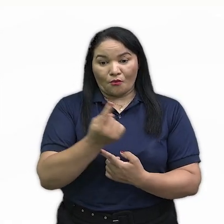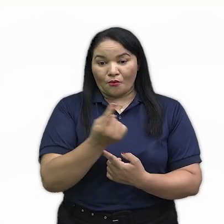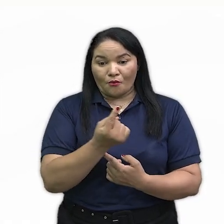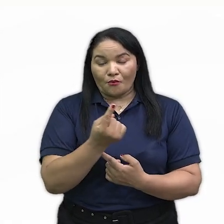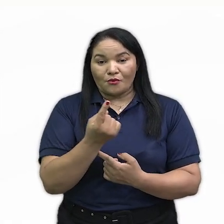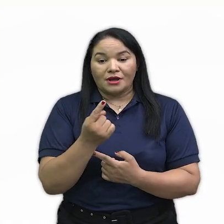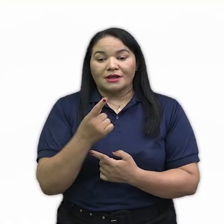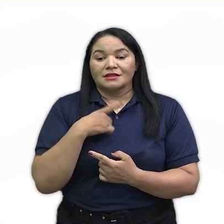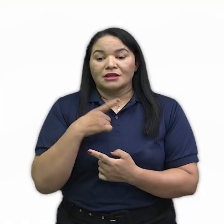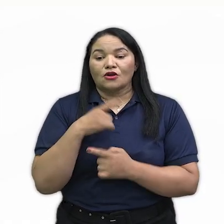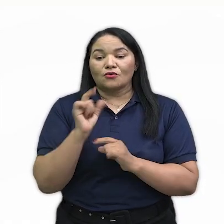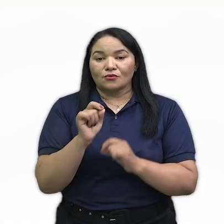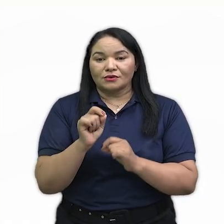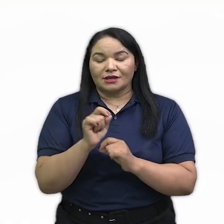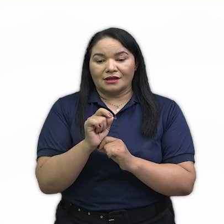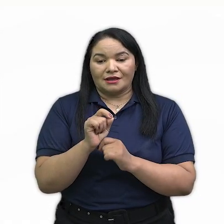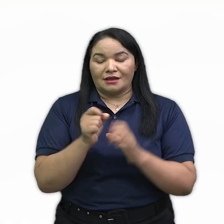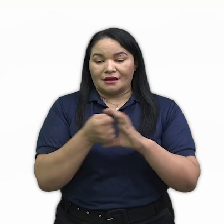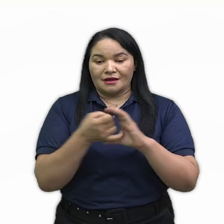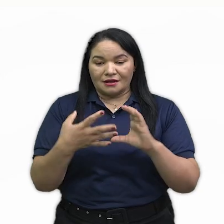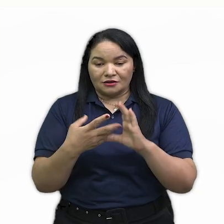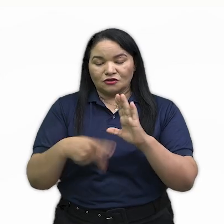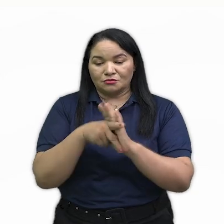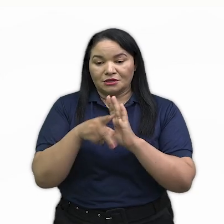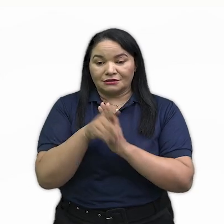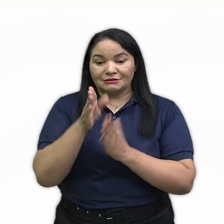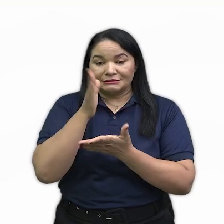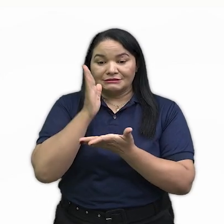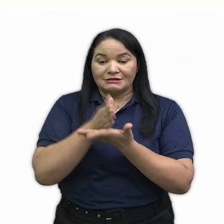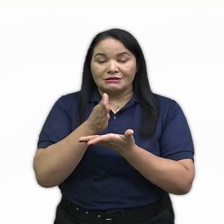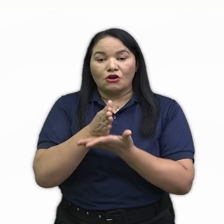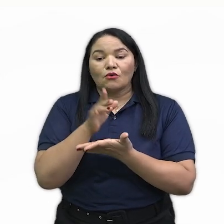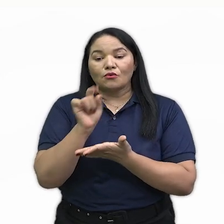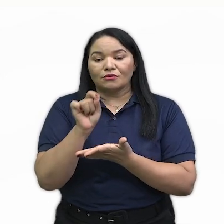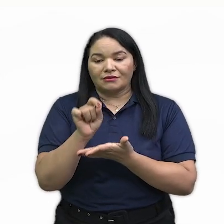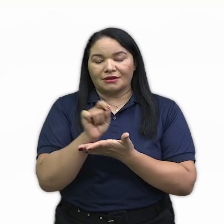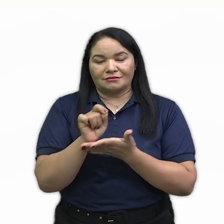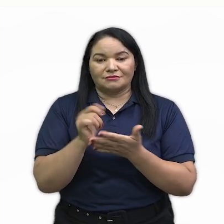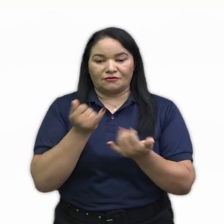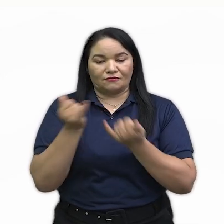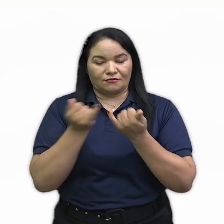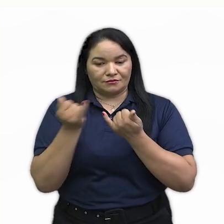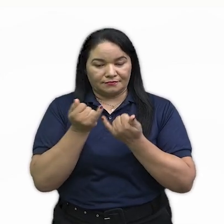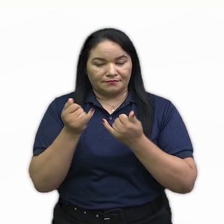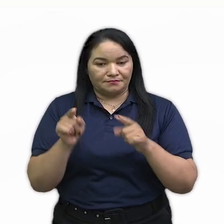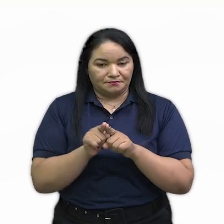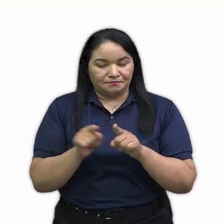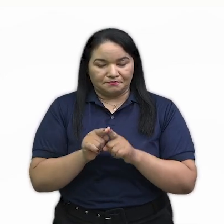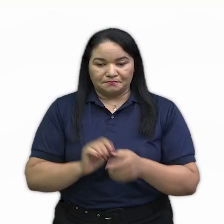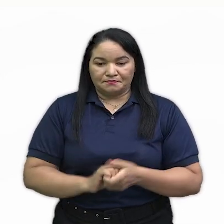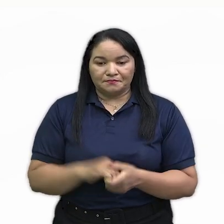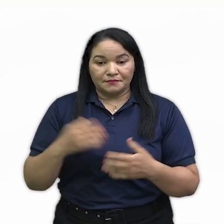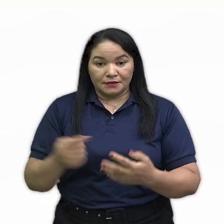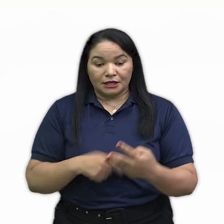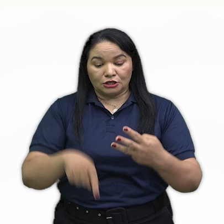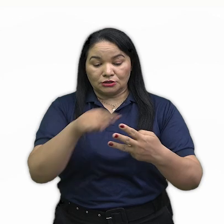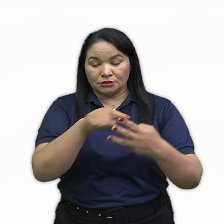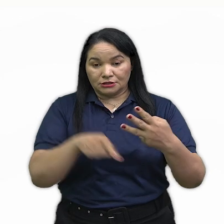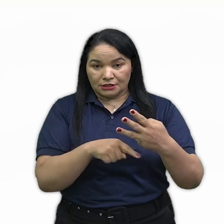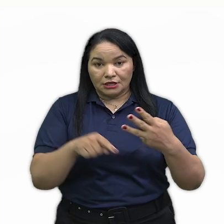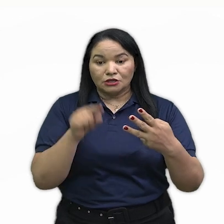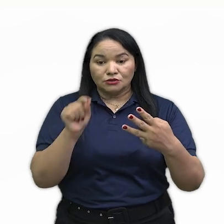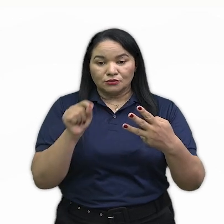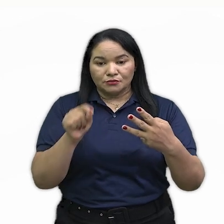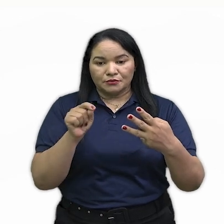tentam capturar a característica central de uma distribuição de dados. E as três medidas de